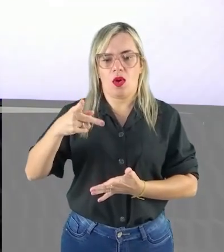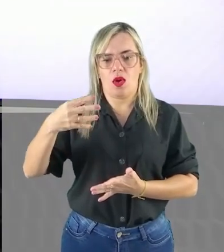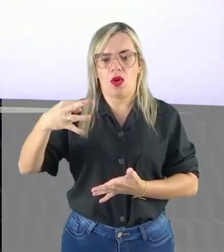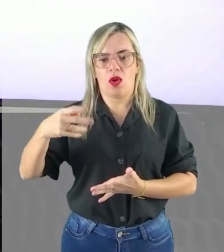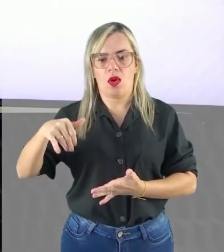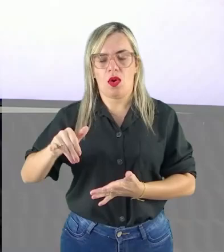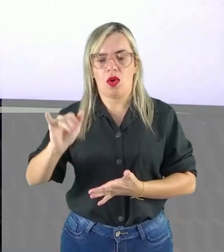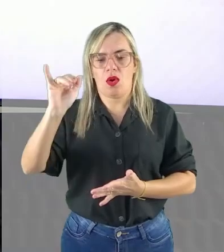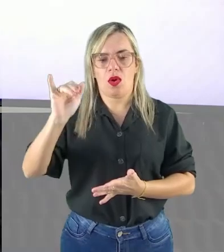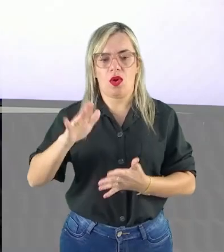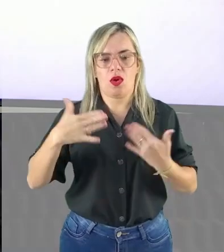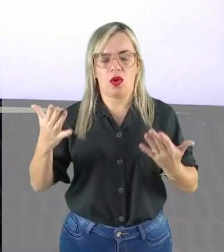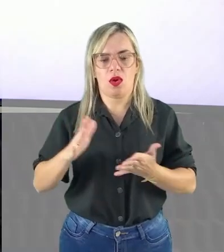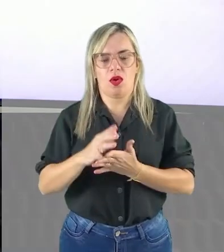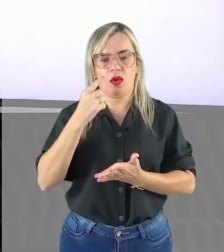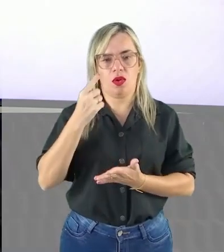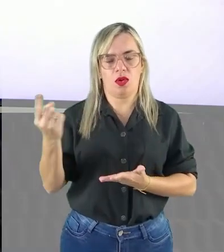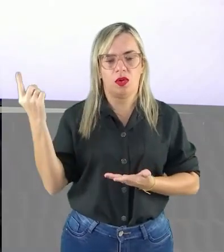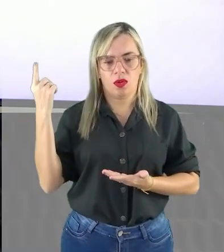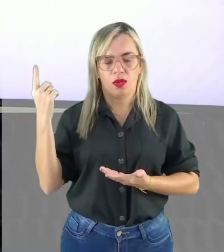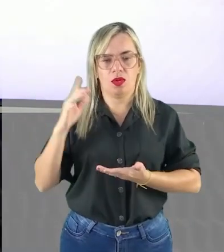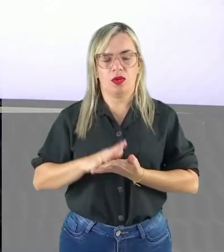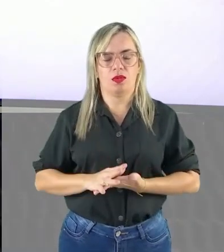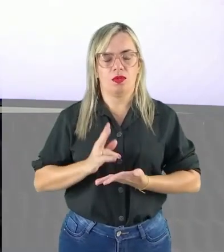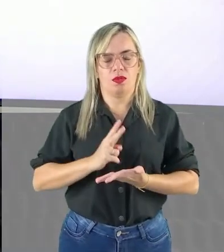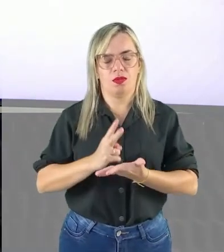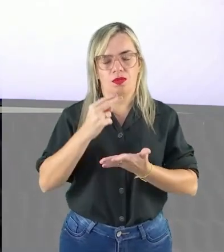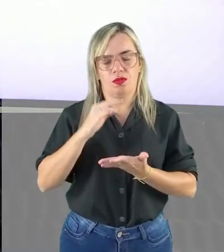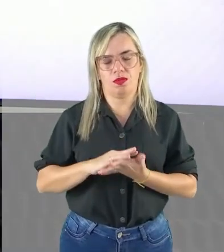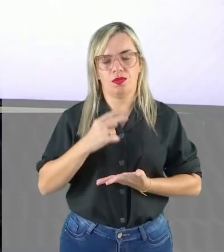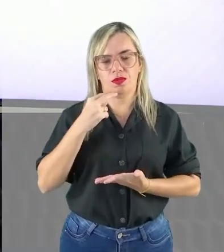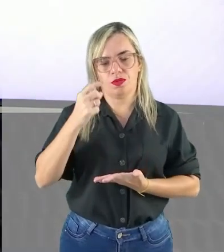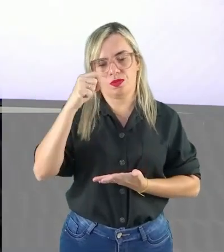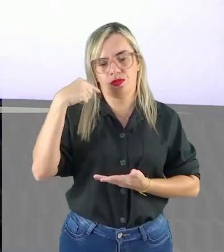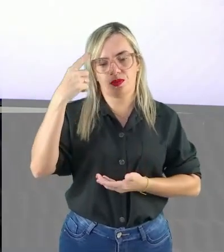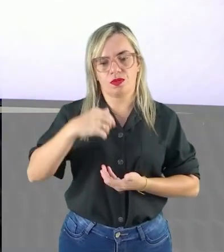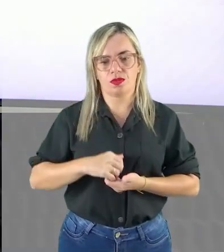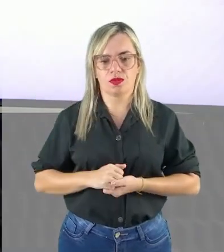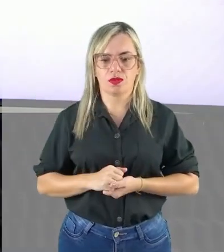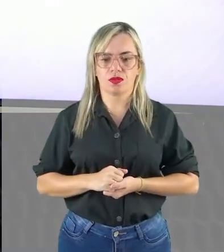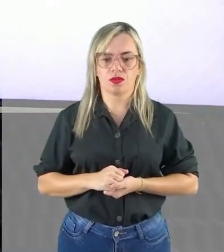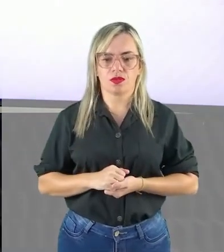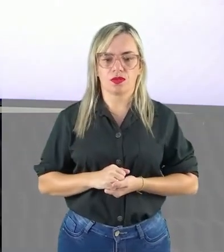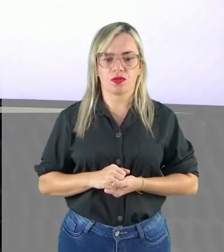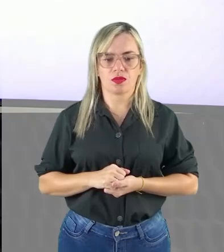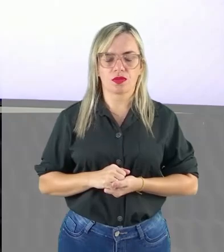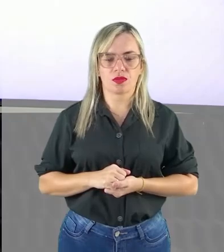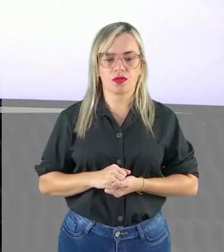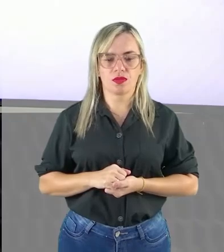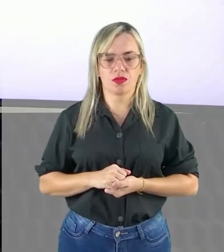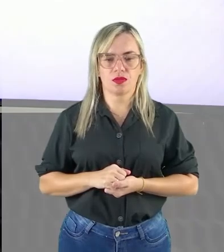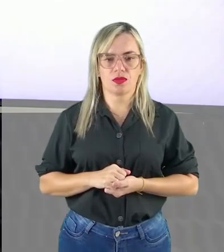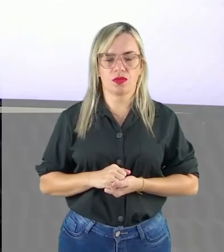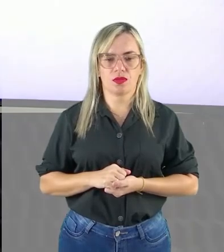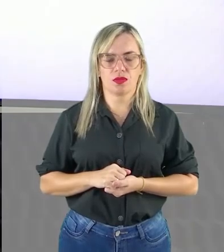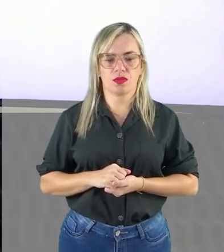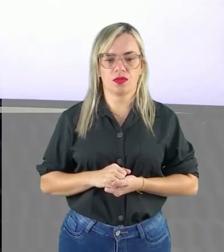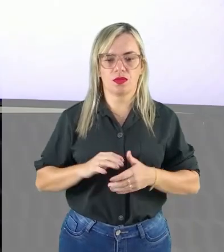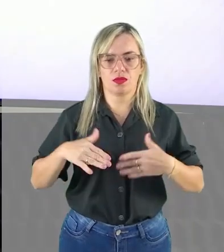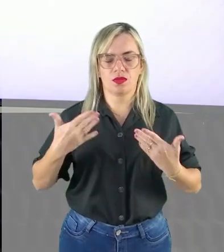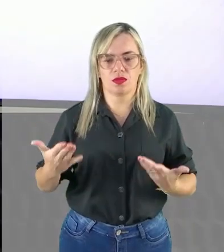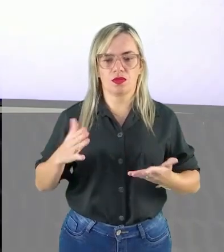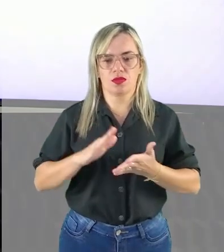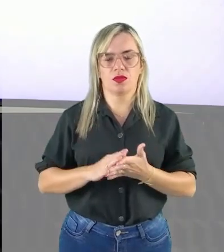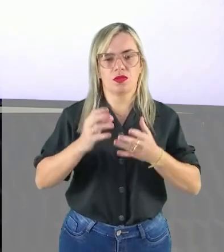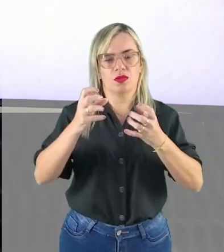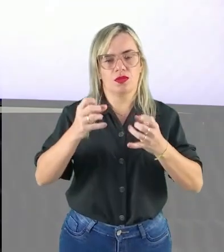um mimo, um menino robotizado que maula, ronroneia e se estremece com los de verdade. Então se